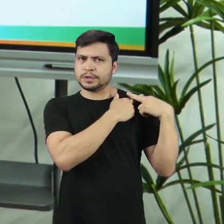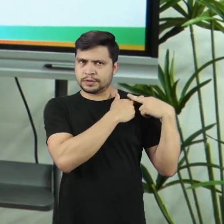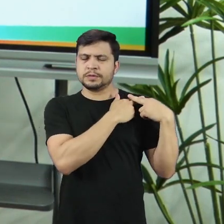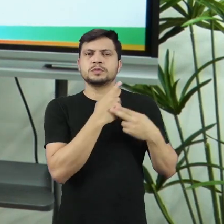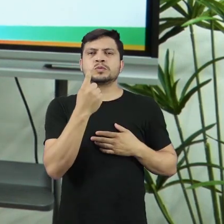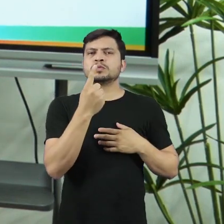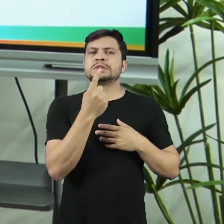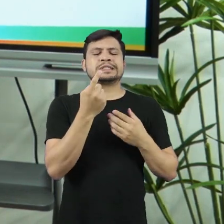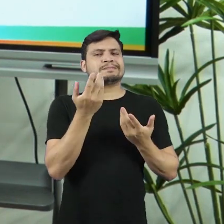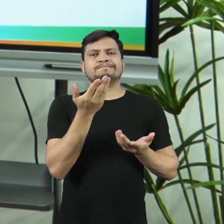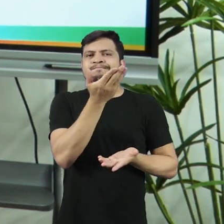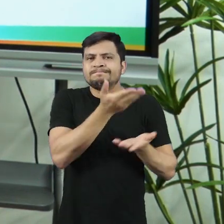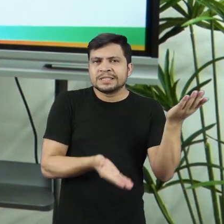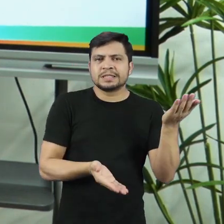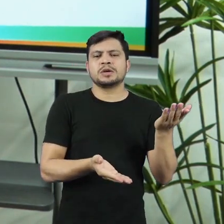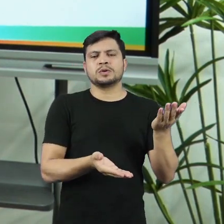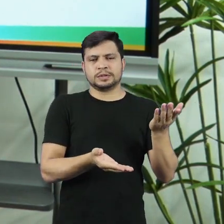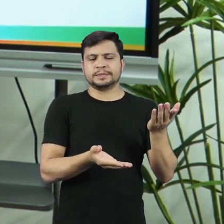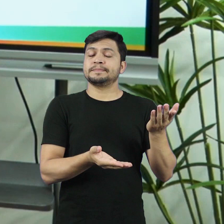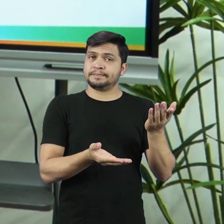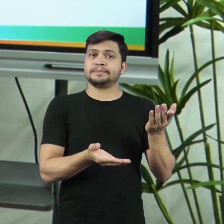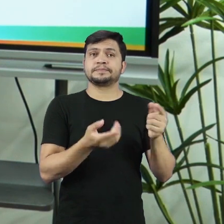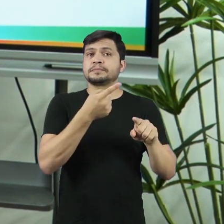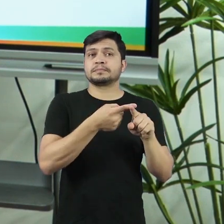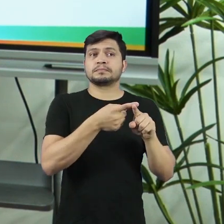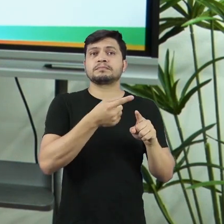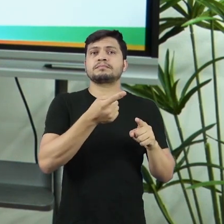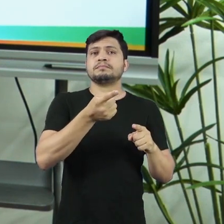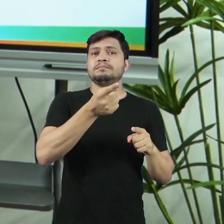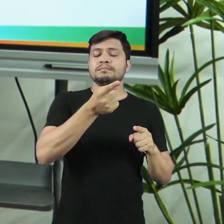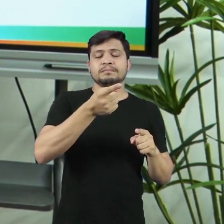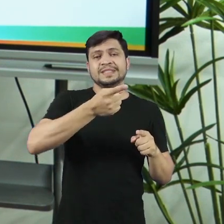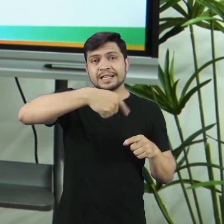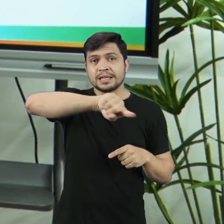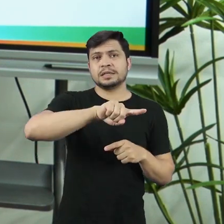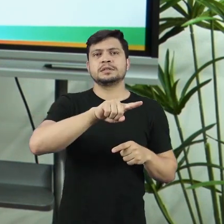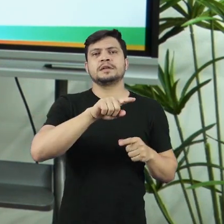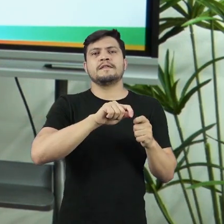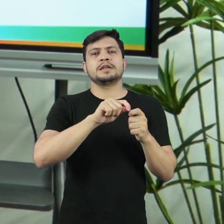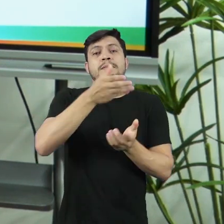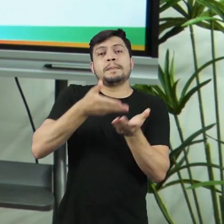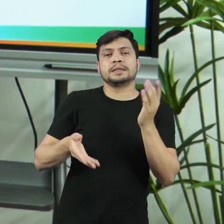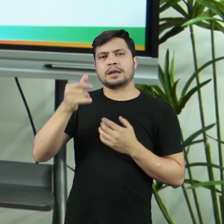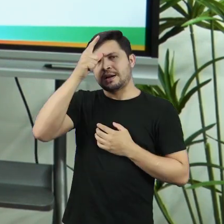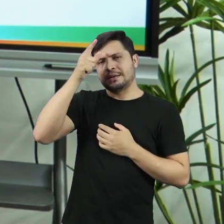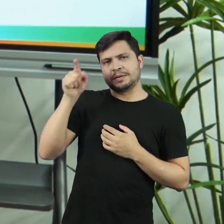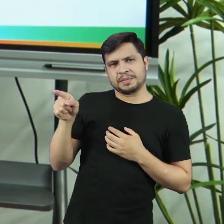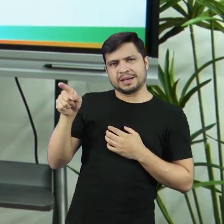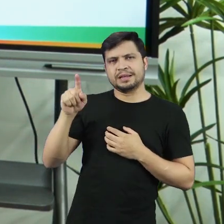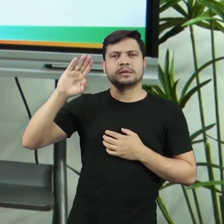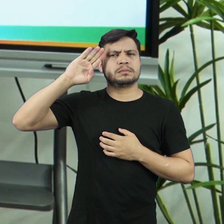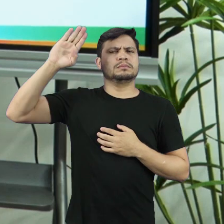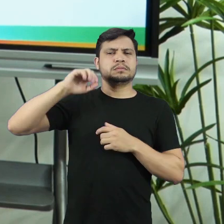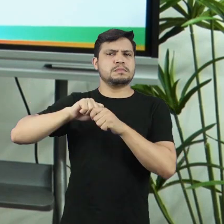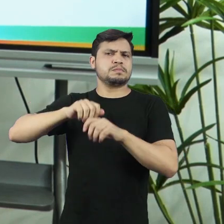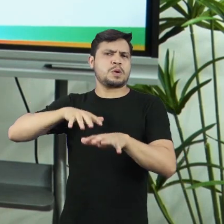Mundial, que é justamente a vitória sobre o exército de Hitler, lá o exército da Alemanha nazista. Esses dois pontos, ou esses dois fatores, já nos